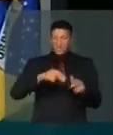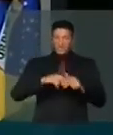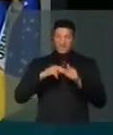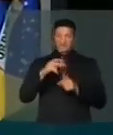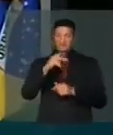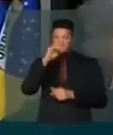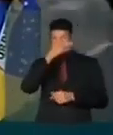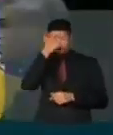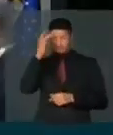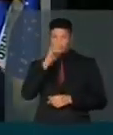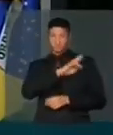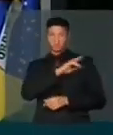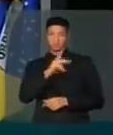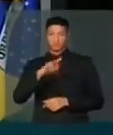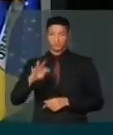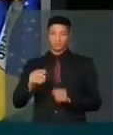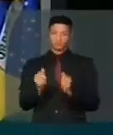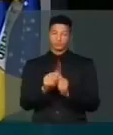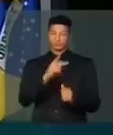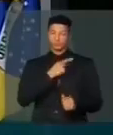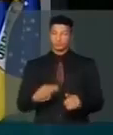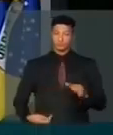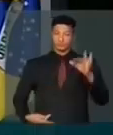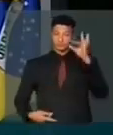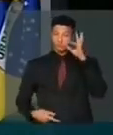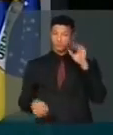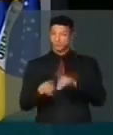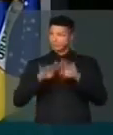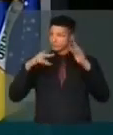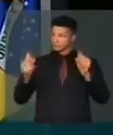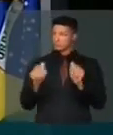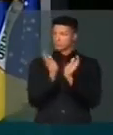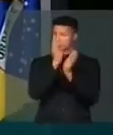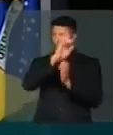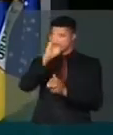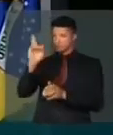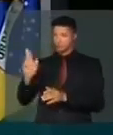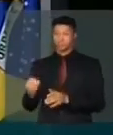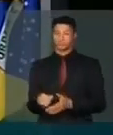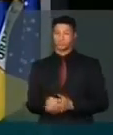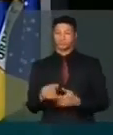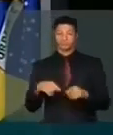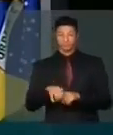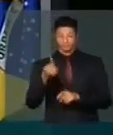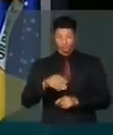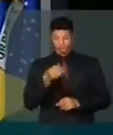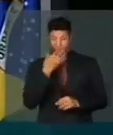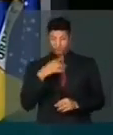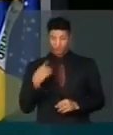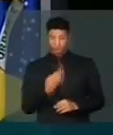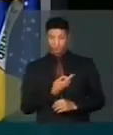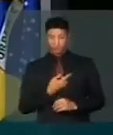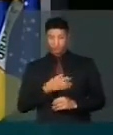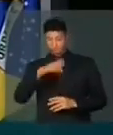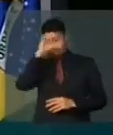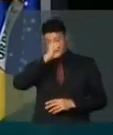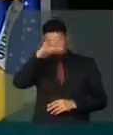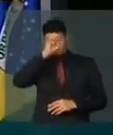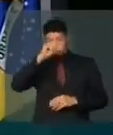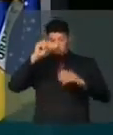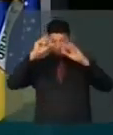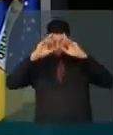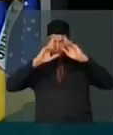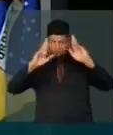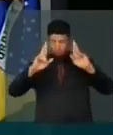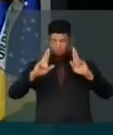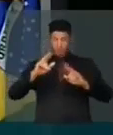pelos mentores do PT, com a presidente Dilma e todos os seus liderados. Então é bom que a gente aprenda aqui a